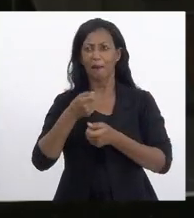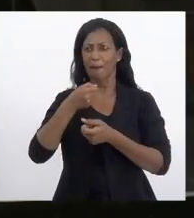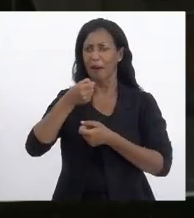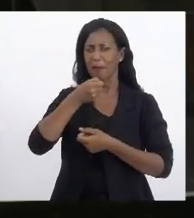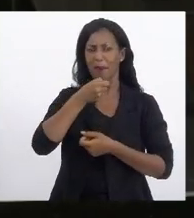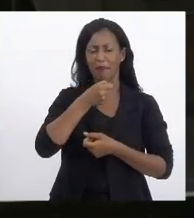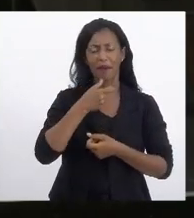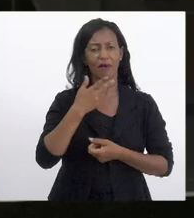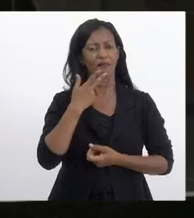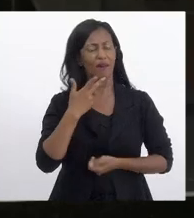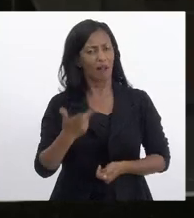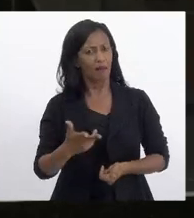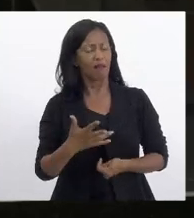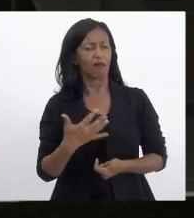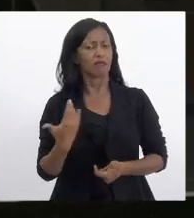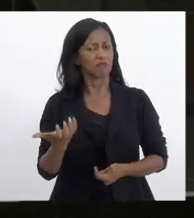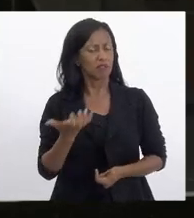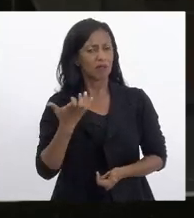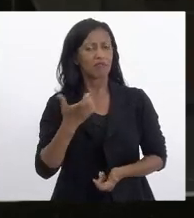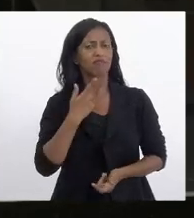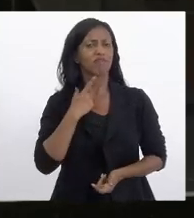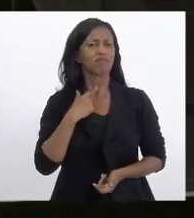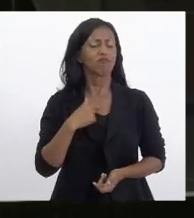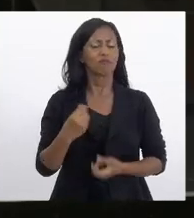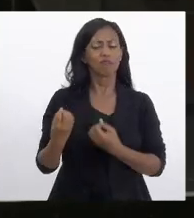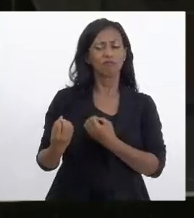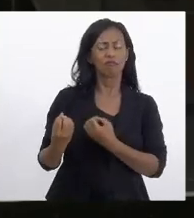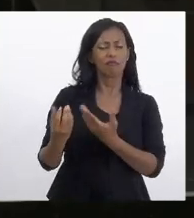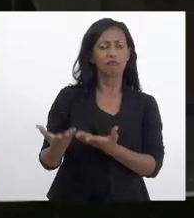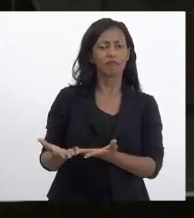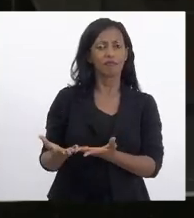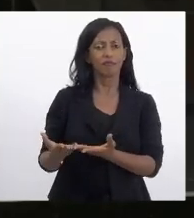dizendo que pretendia conceder